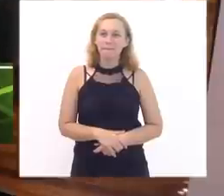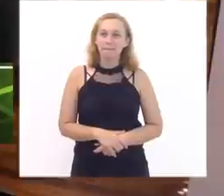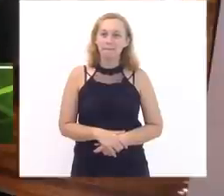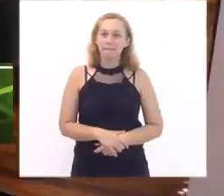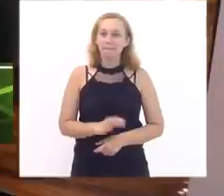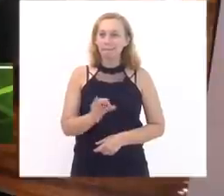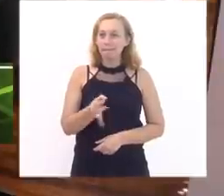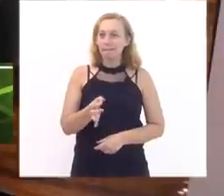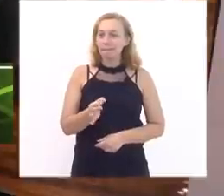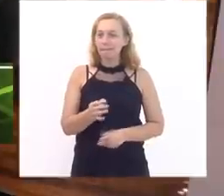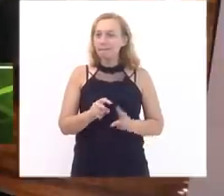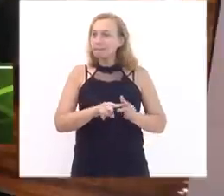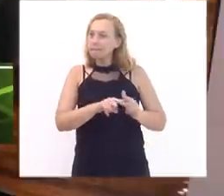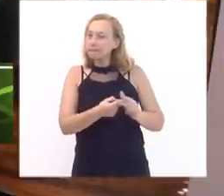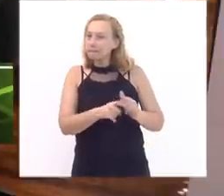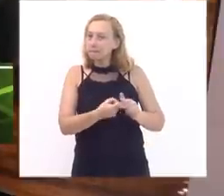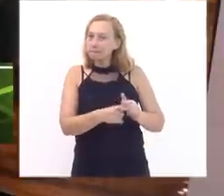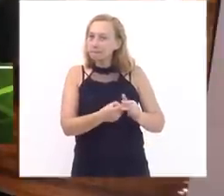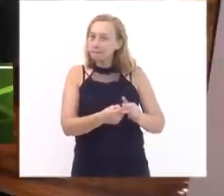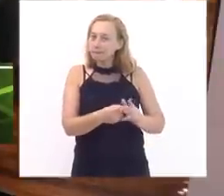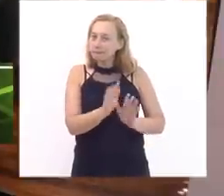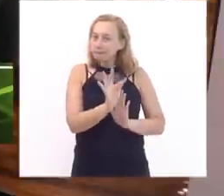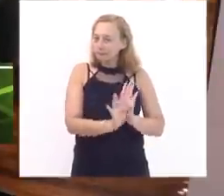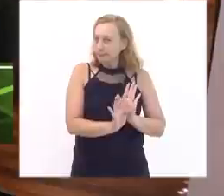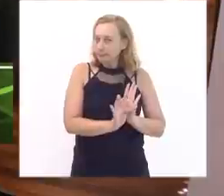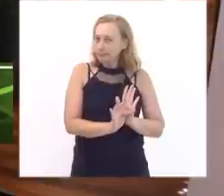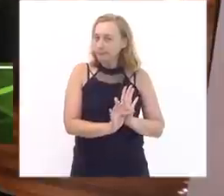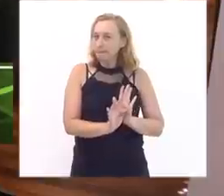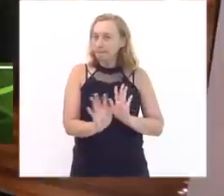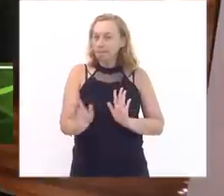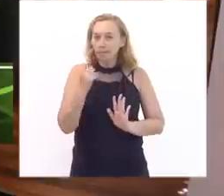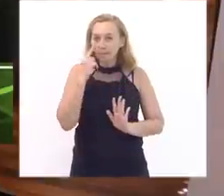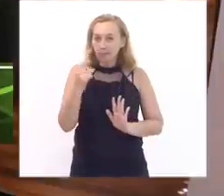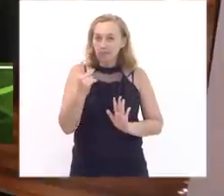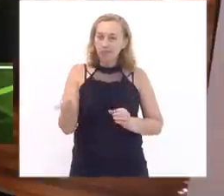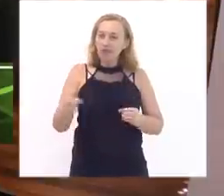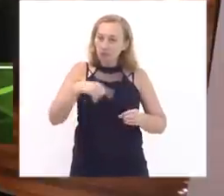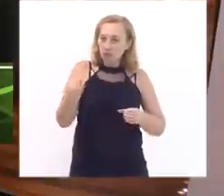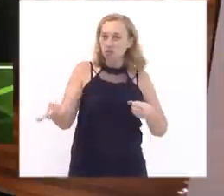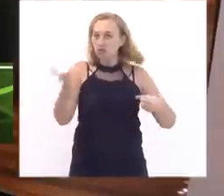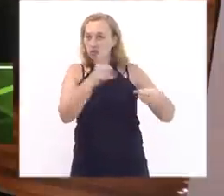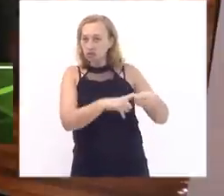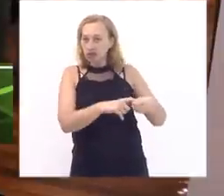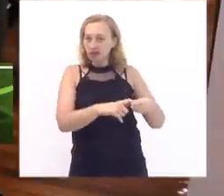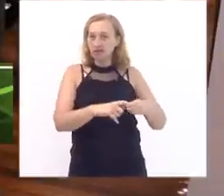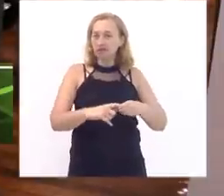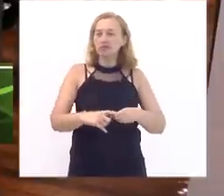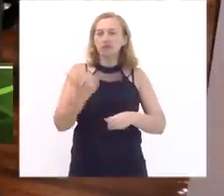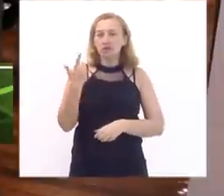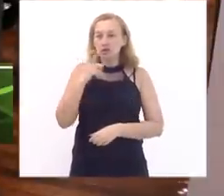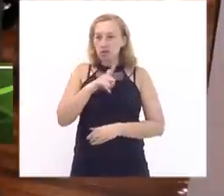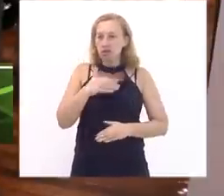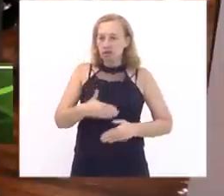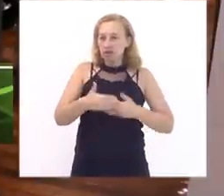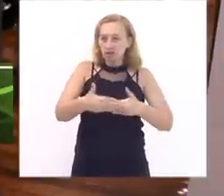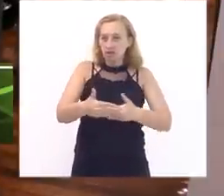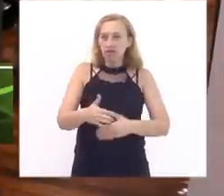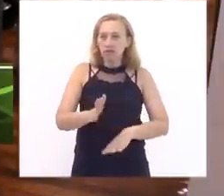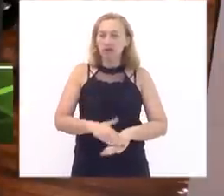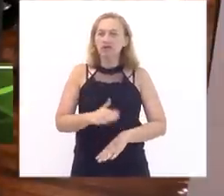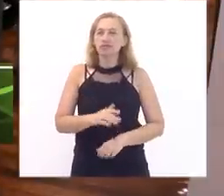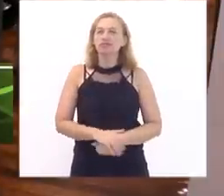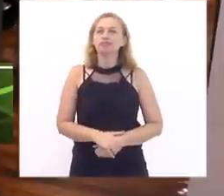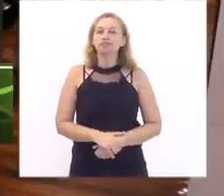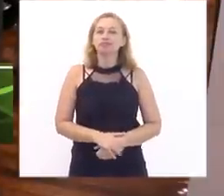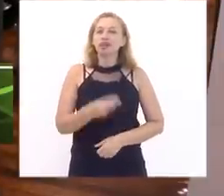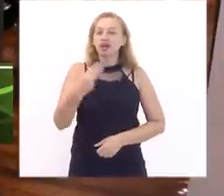Acertou o texto e a emenda não. A ementa, é, acertou o texto, tá, mas vamos passar e depois vamos voltar. Vamos dar um encaminhamento para ver se a gente consegue resolver. O terceiro,